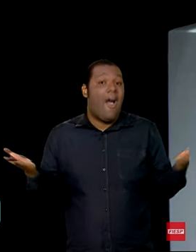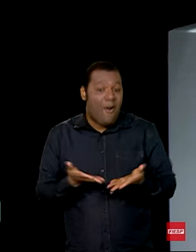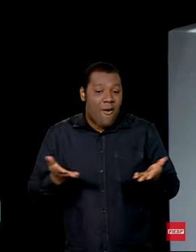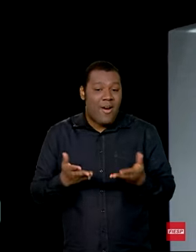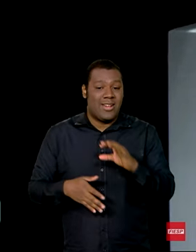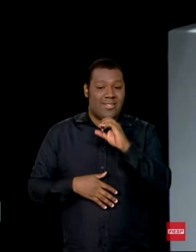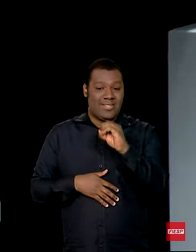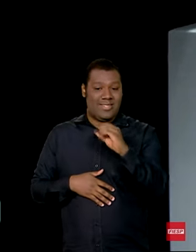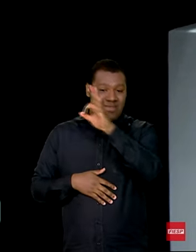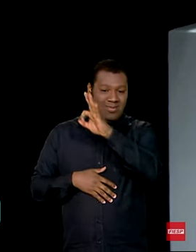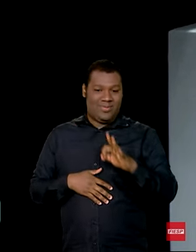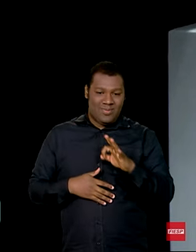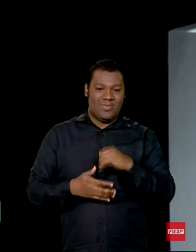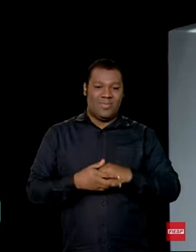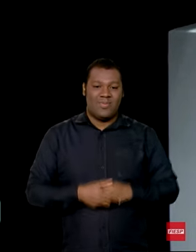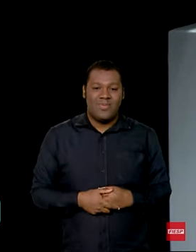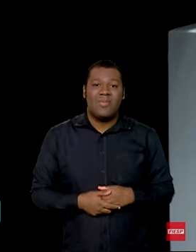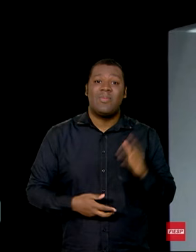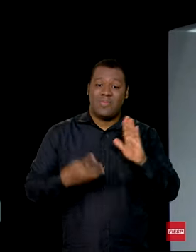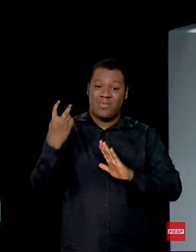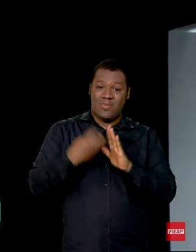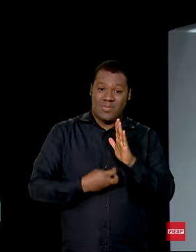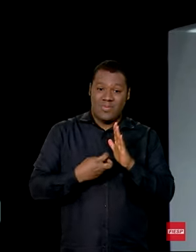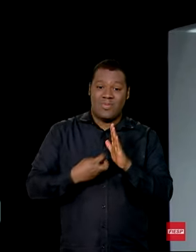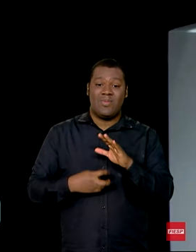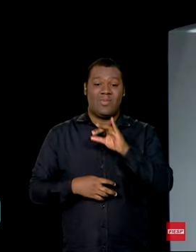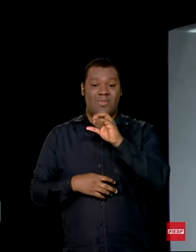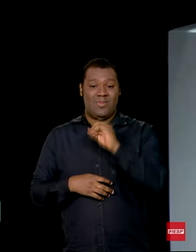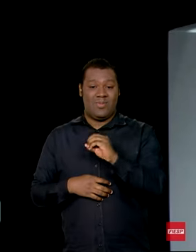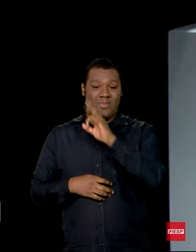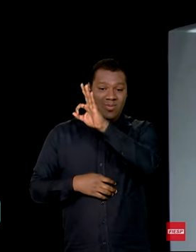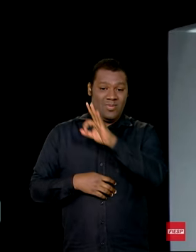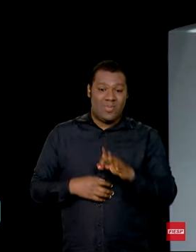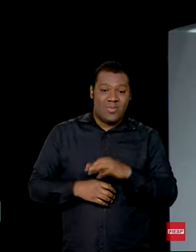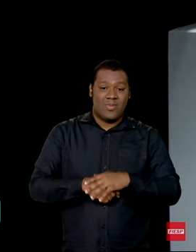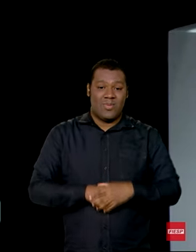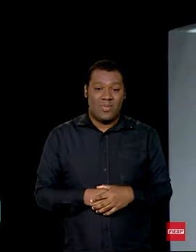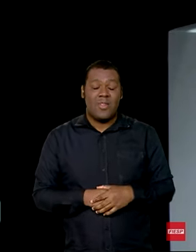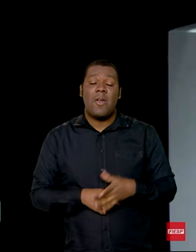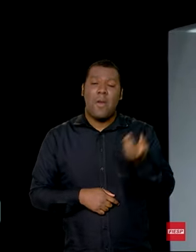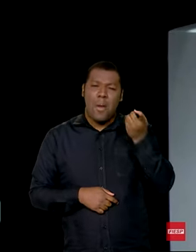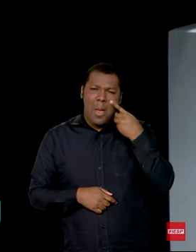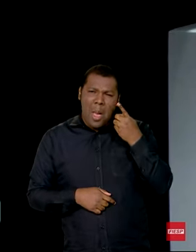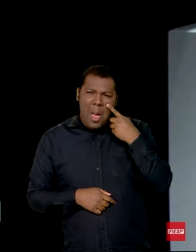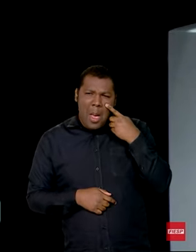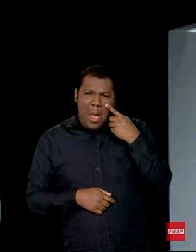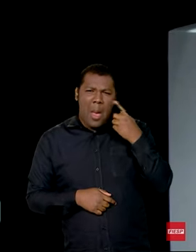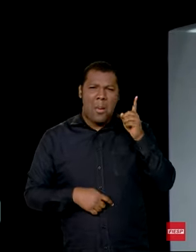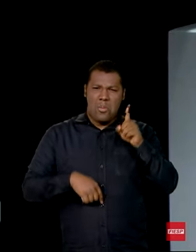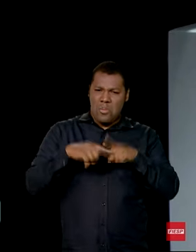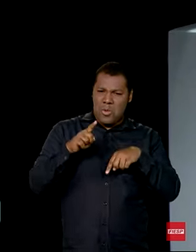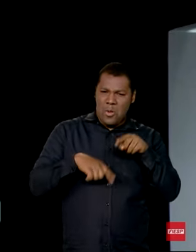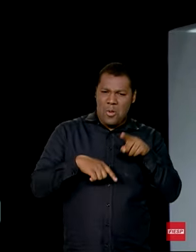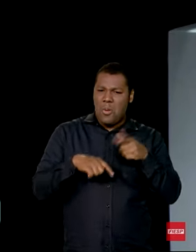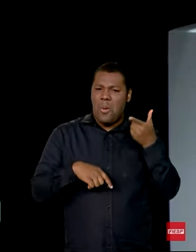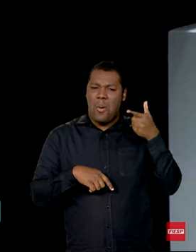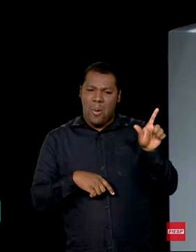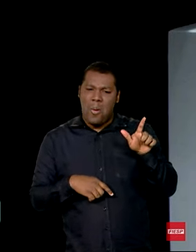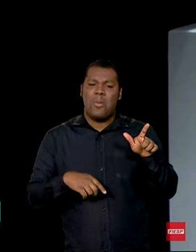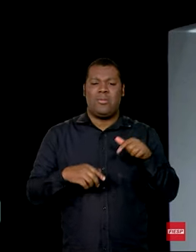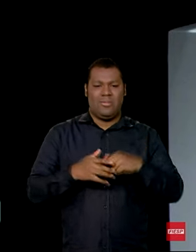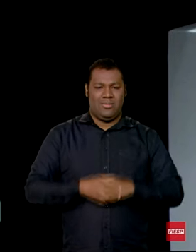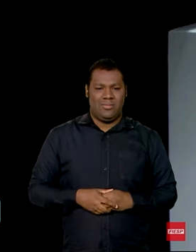0%. Imagine os produtos de maior complexidade. Então,